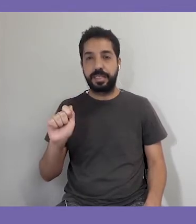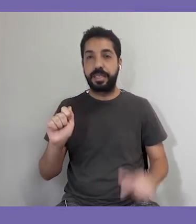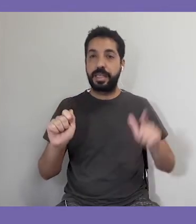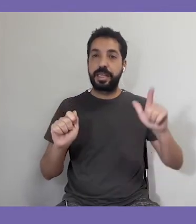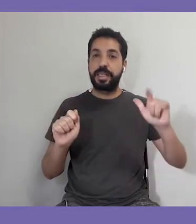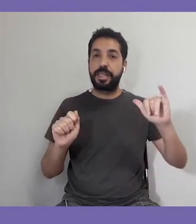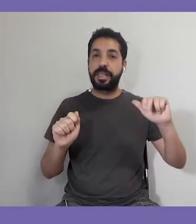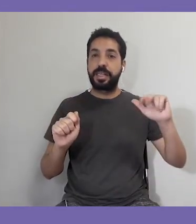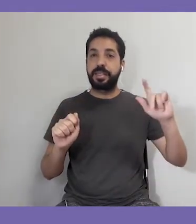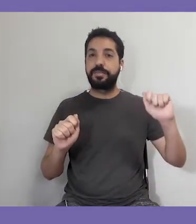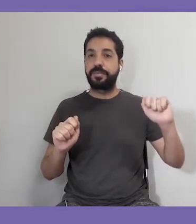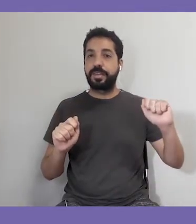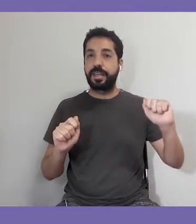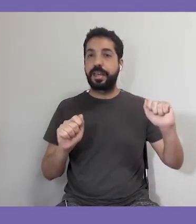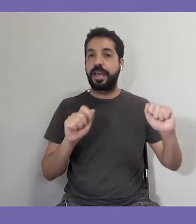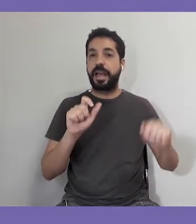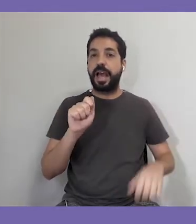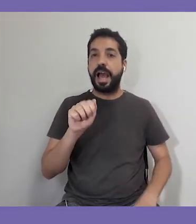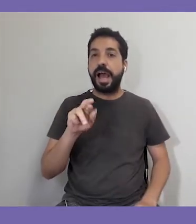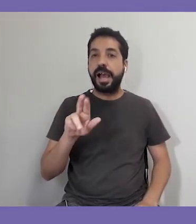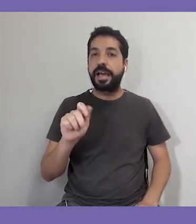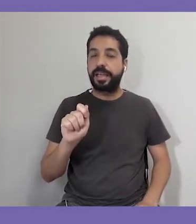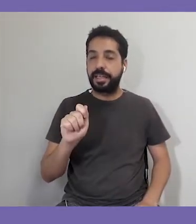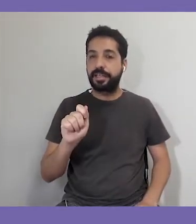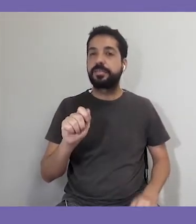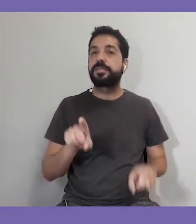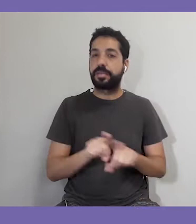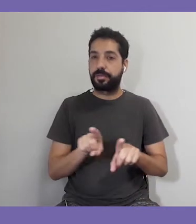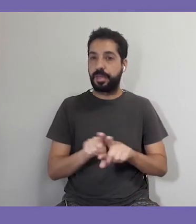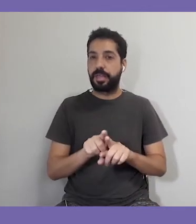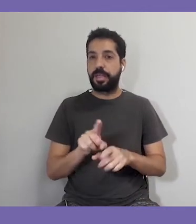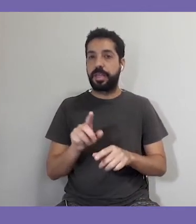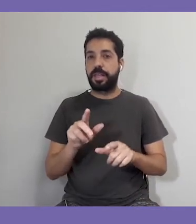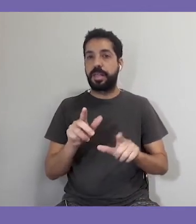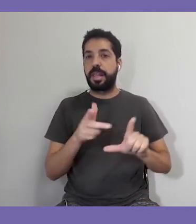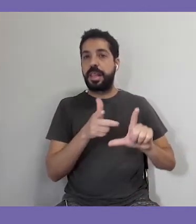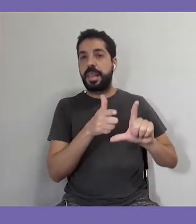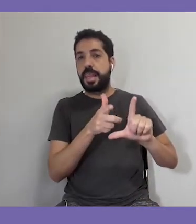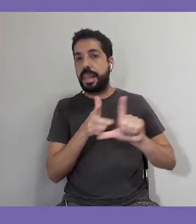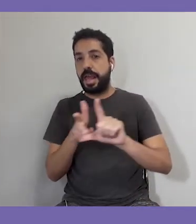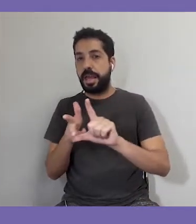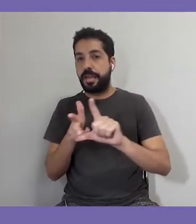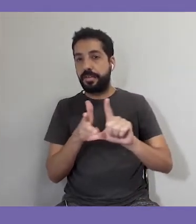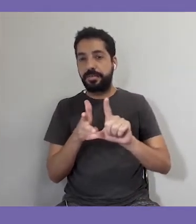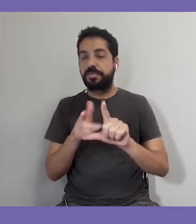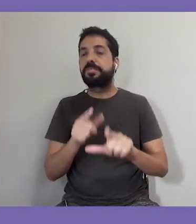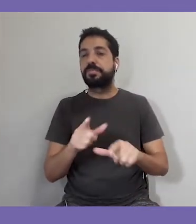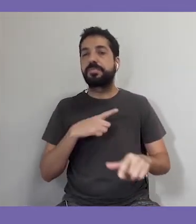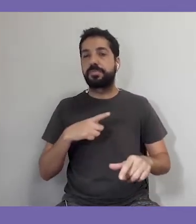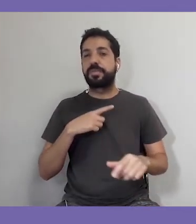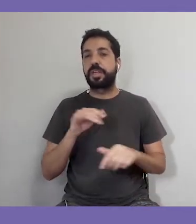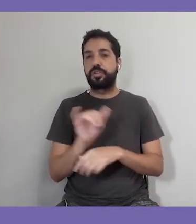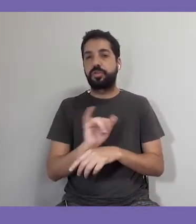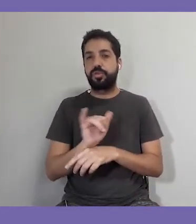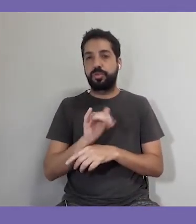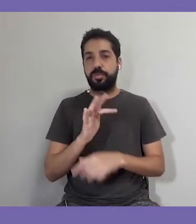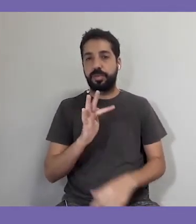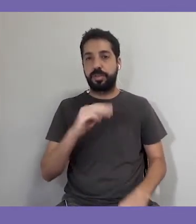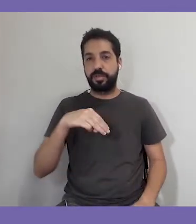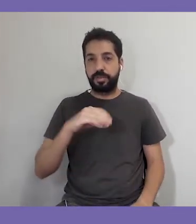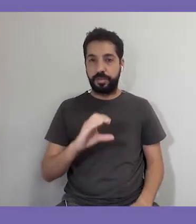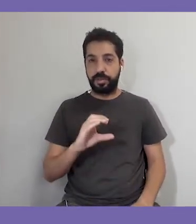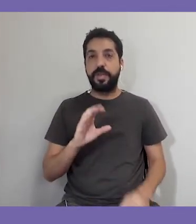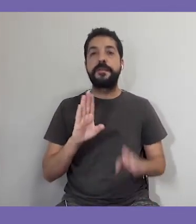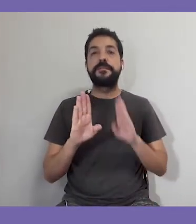Lívia Agra, do filme Aos de Ontem, Aos de Sempre. A live está sendo transmitida pelo YouTube da Fundação Municipal de